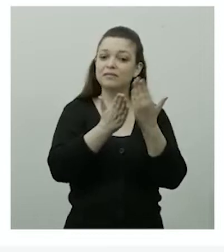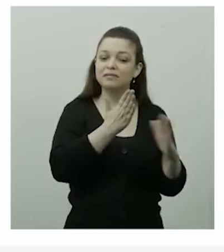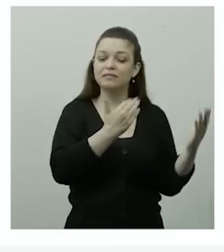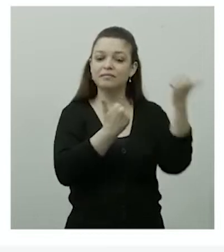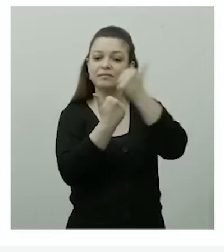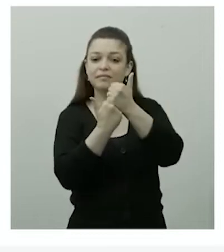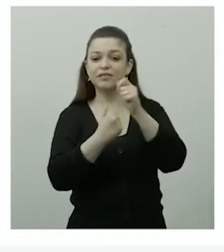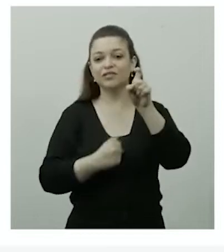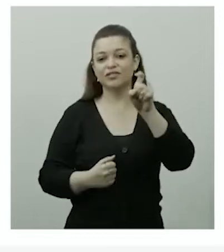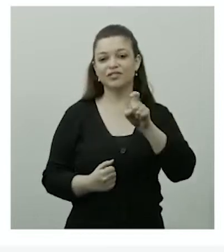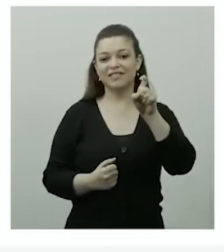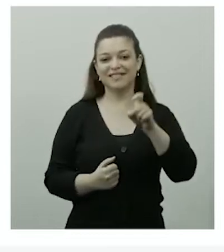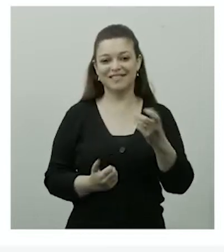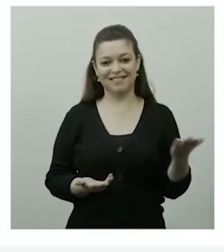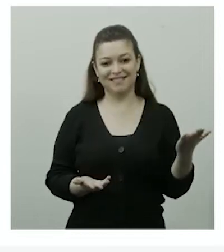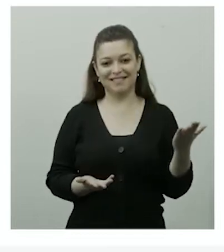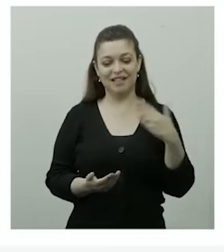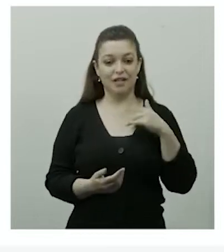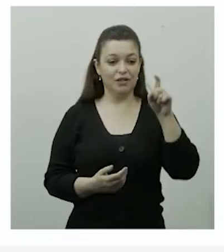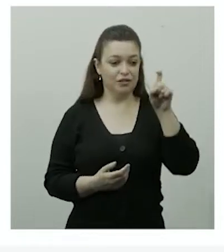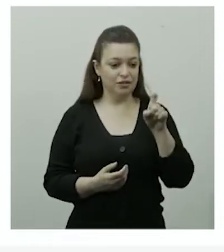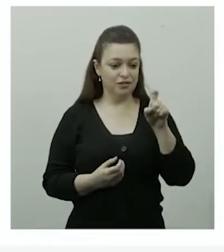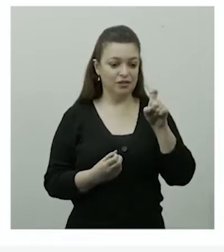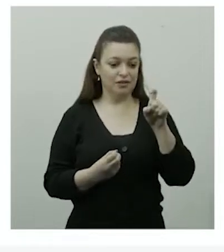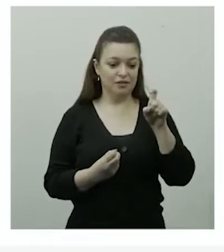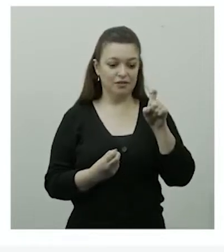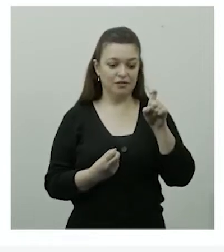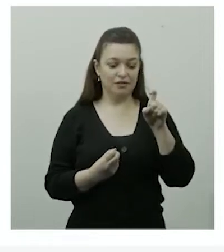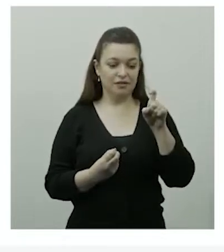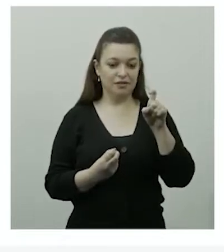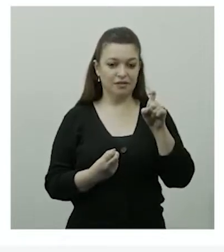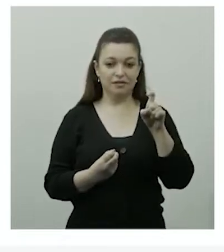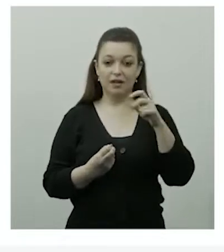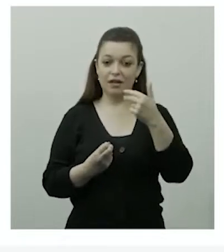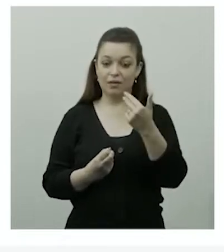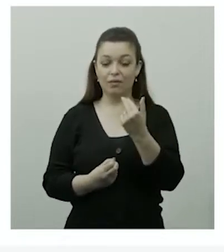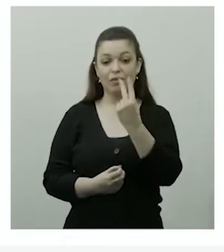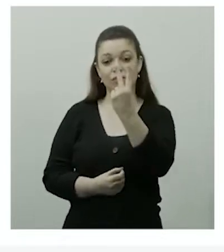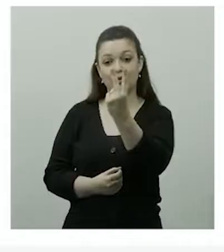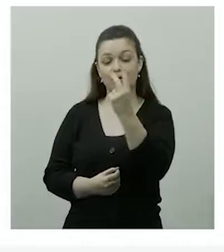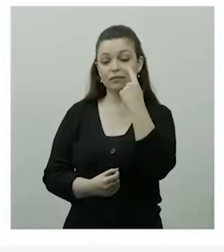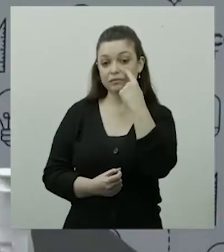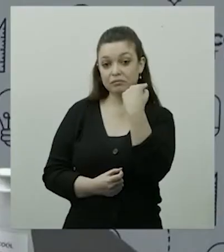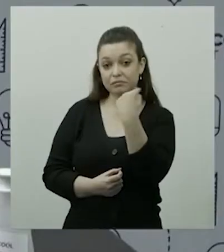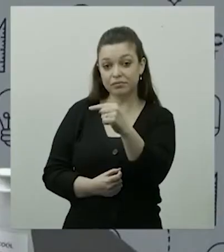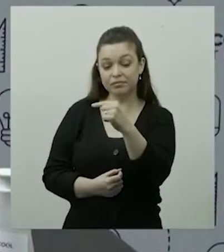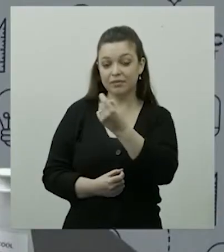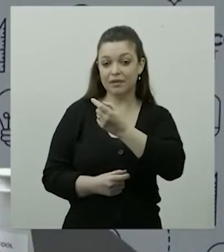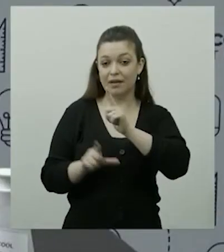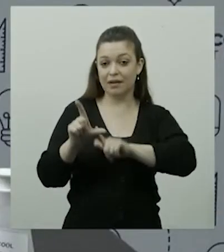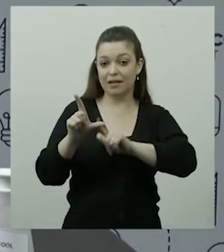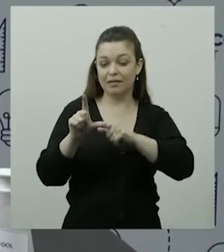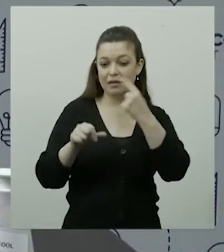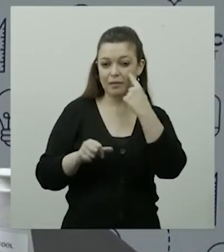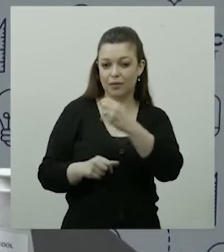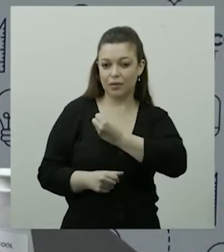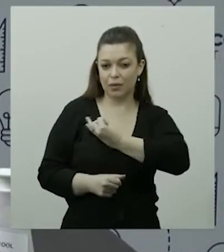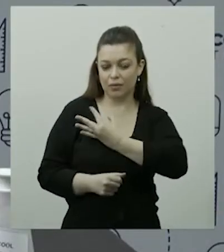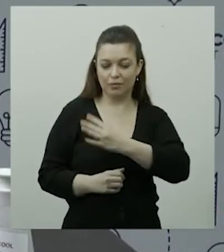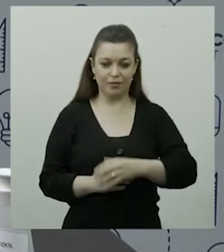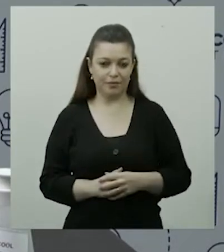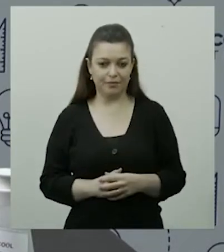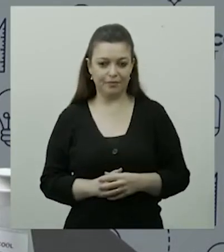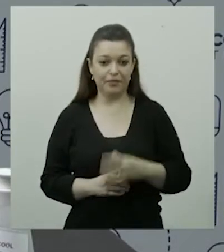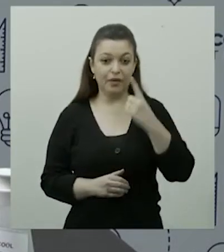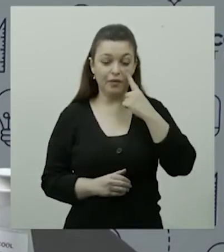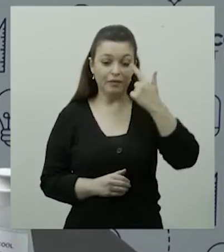equação. Então, x é igual a 2. Vamos lembrar mais um exemplo? Agora